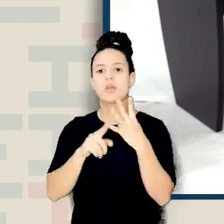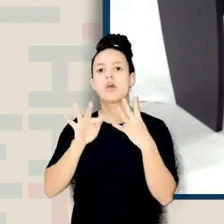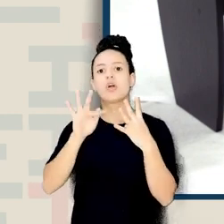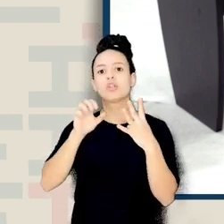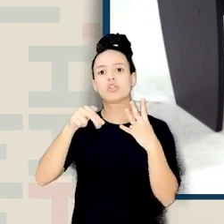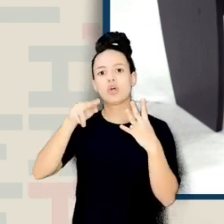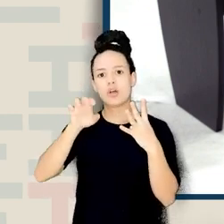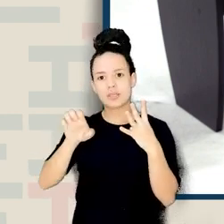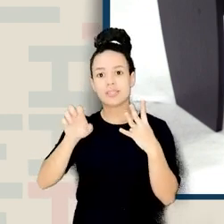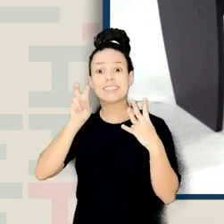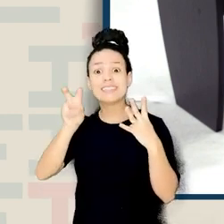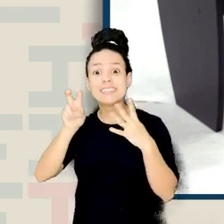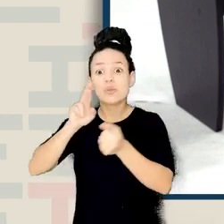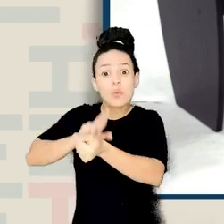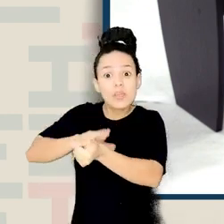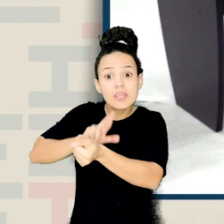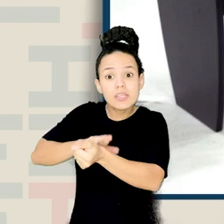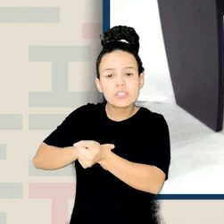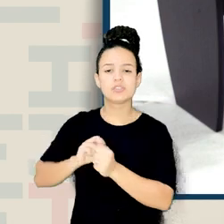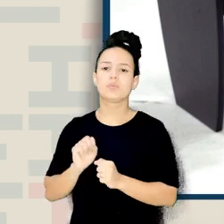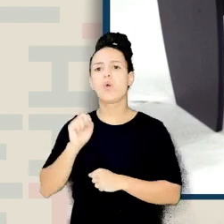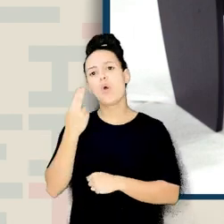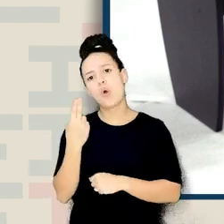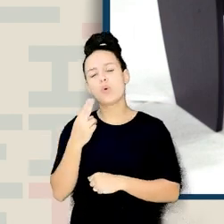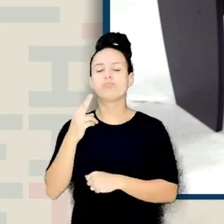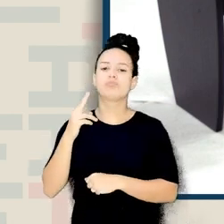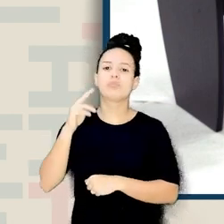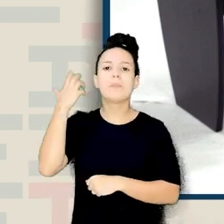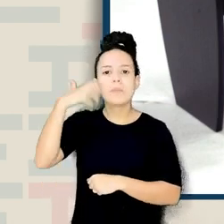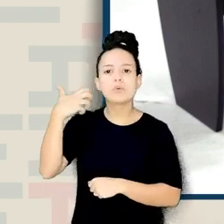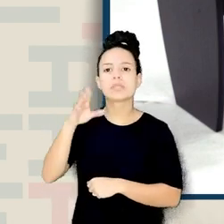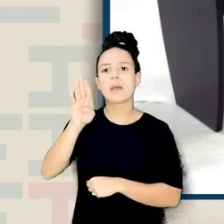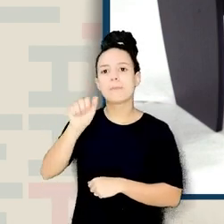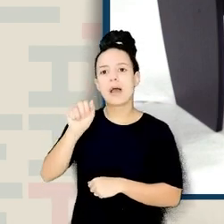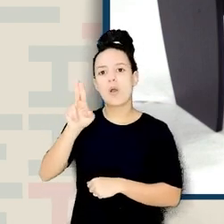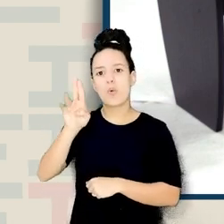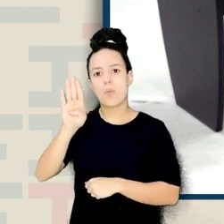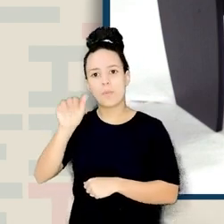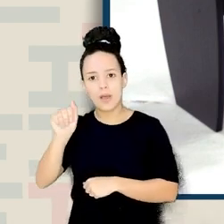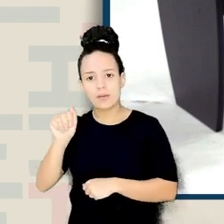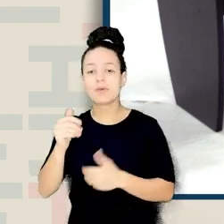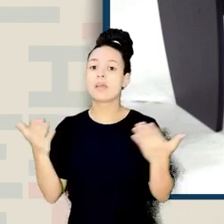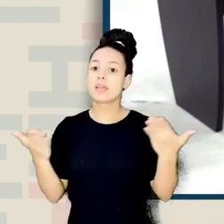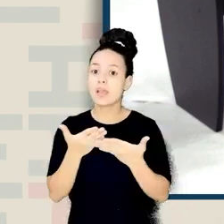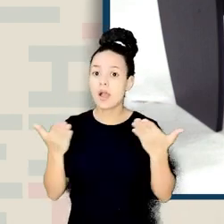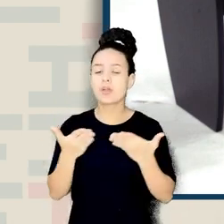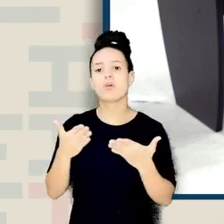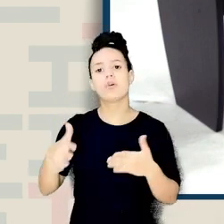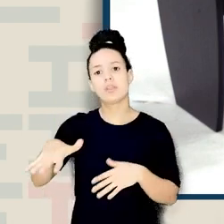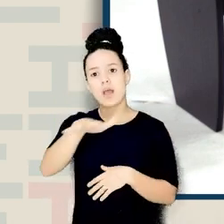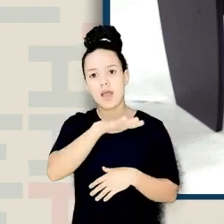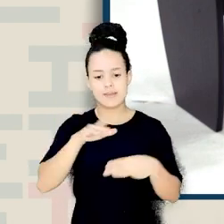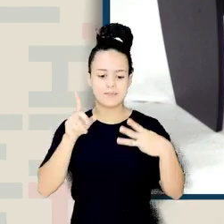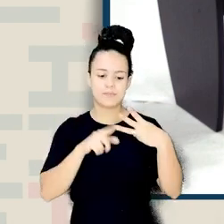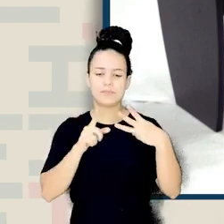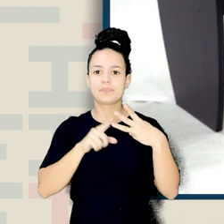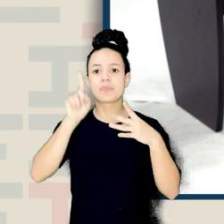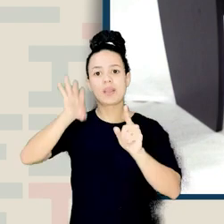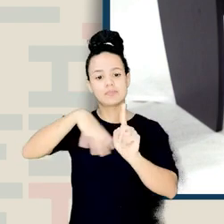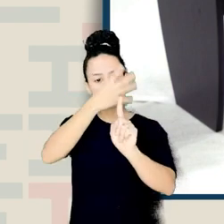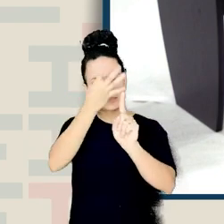5 toques, ou toque de baobá, e inserimos agora na dimensão das homenagens feitas